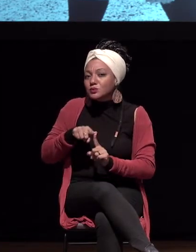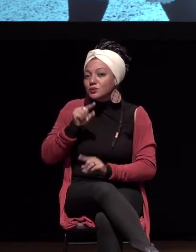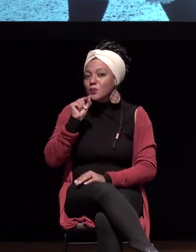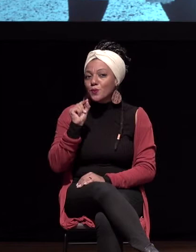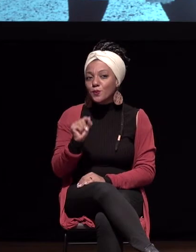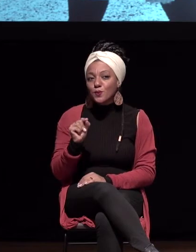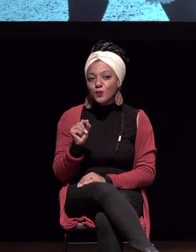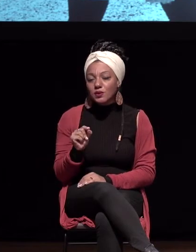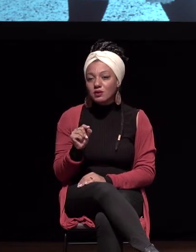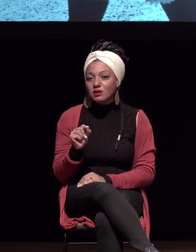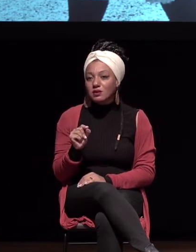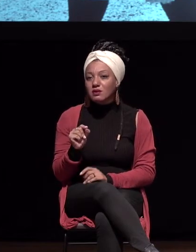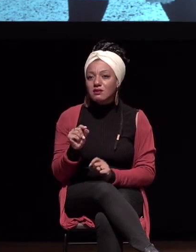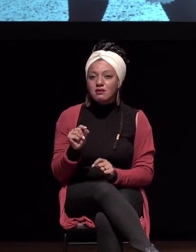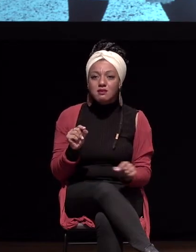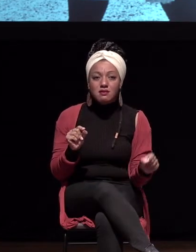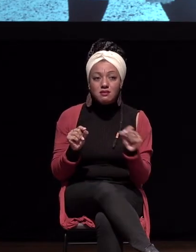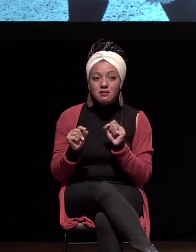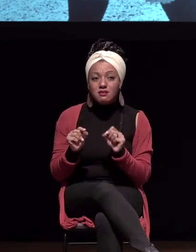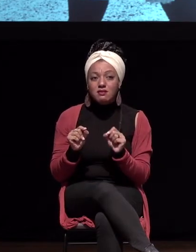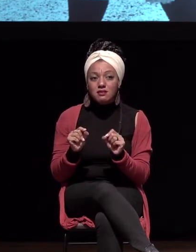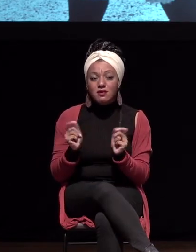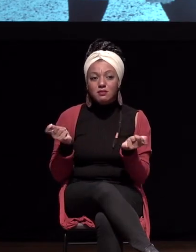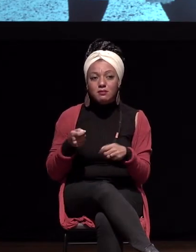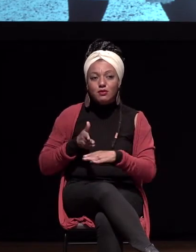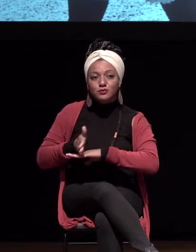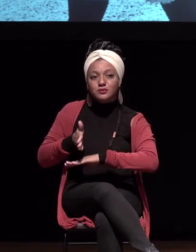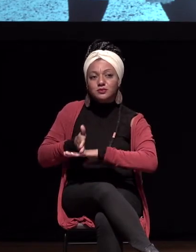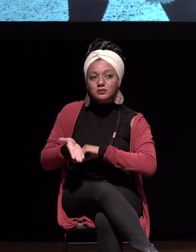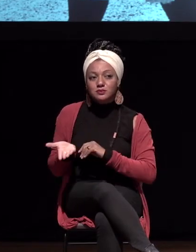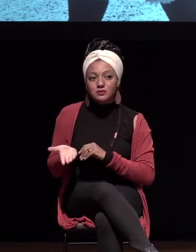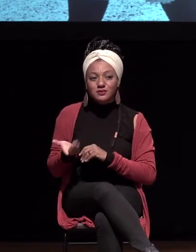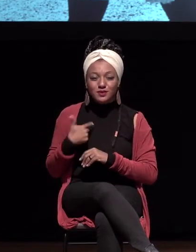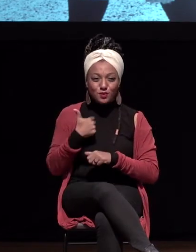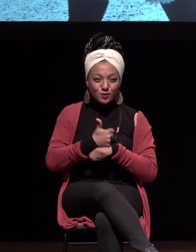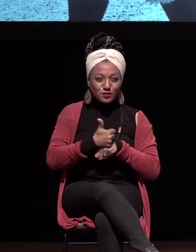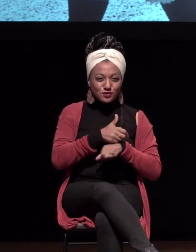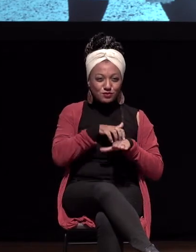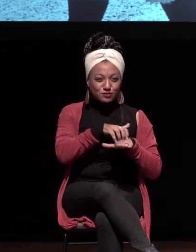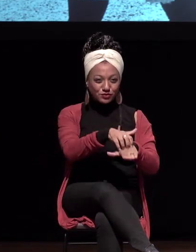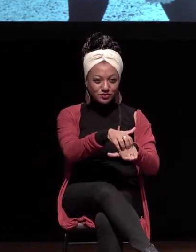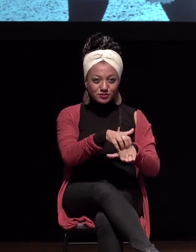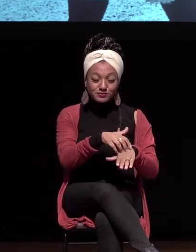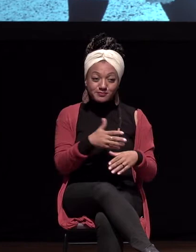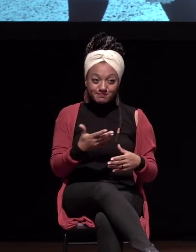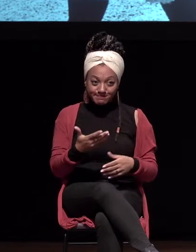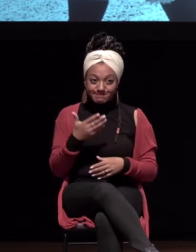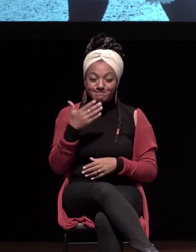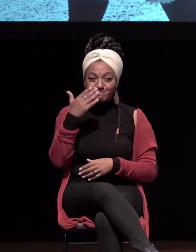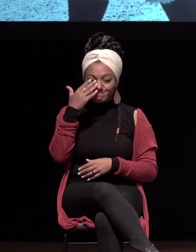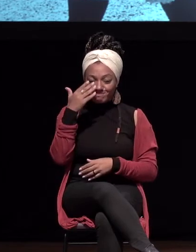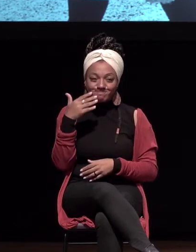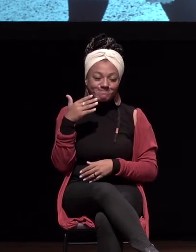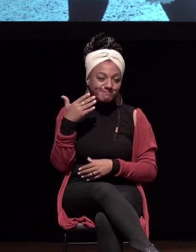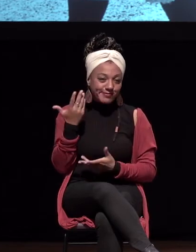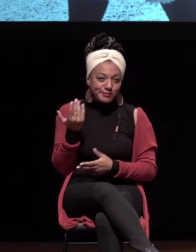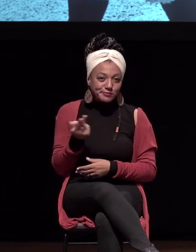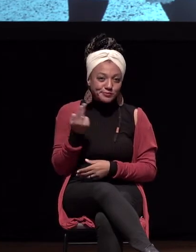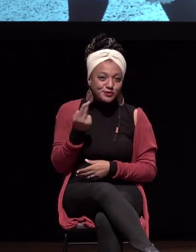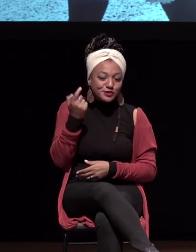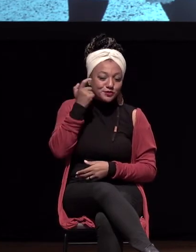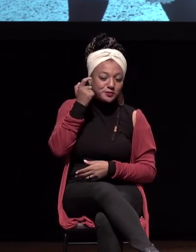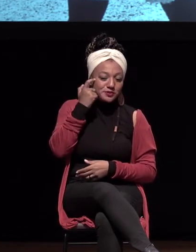Para quem? E aí, eu sou turismóloga, como eu disse. É impossível a gente pensar